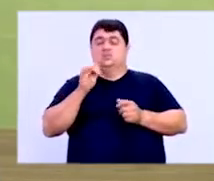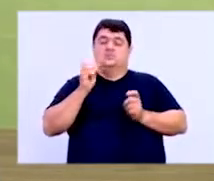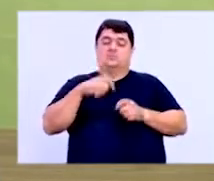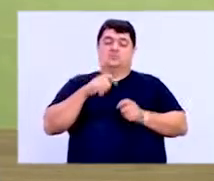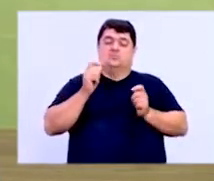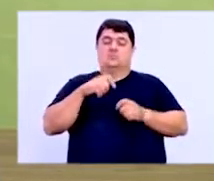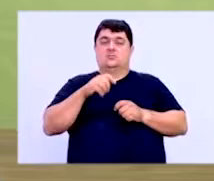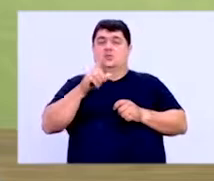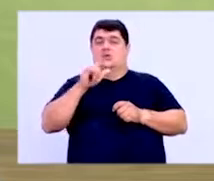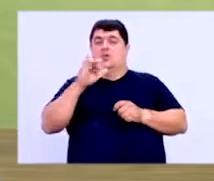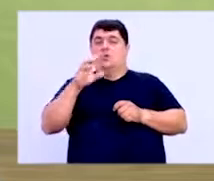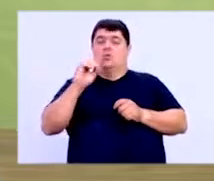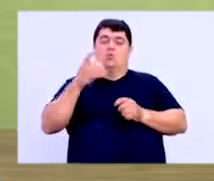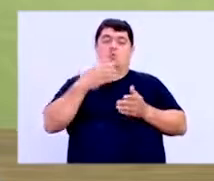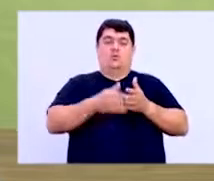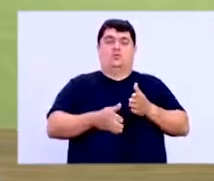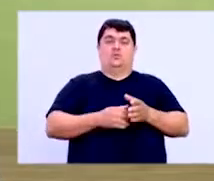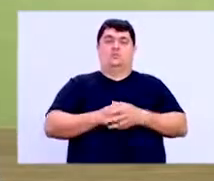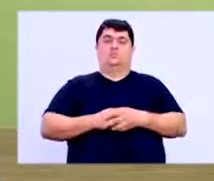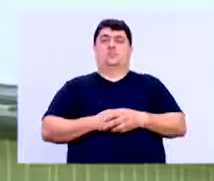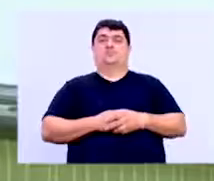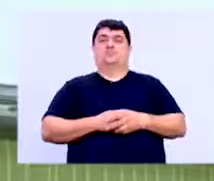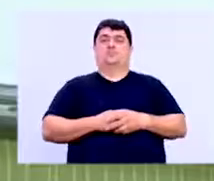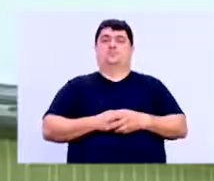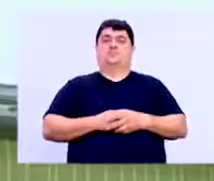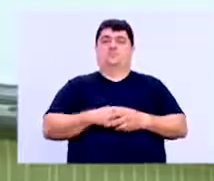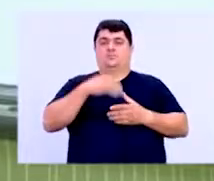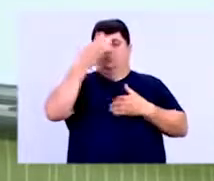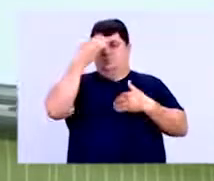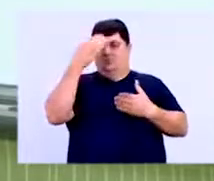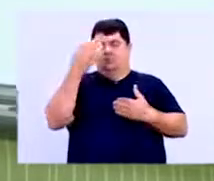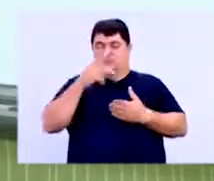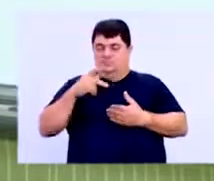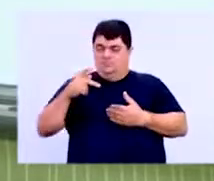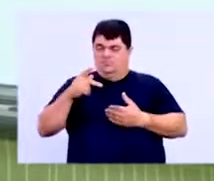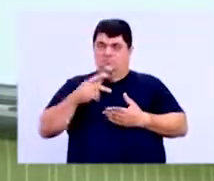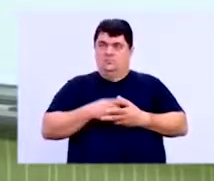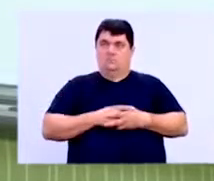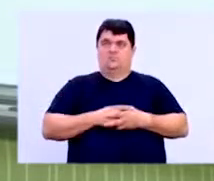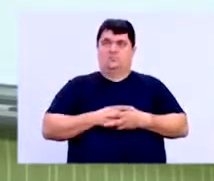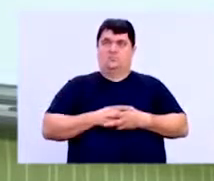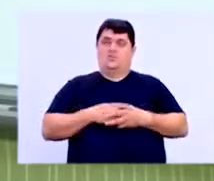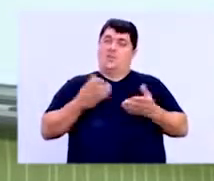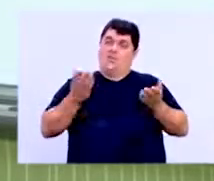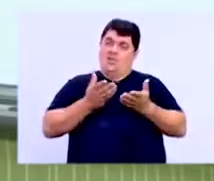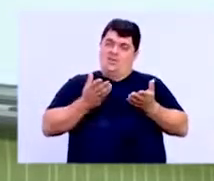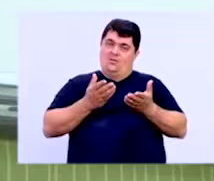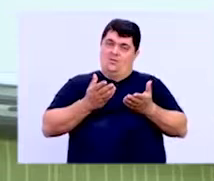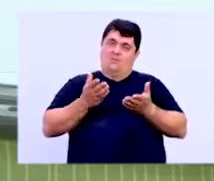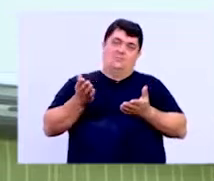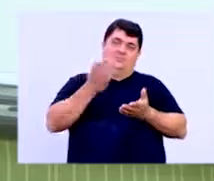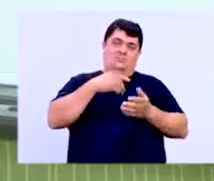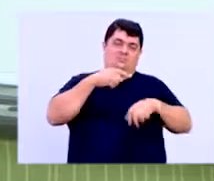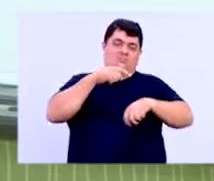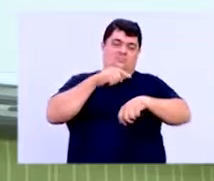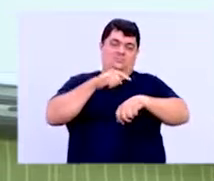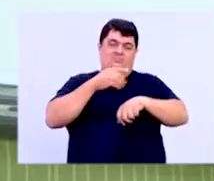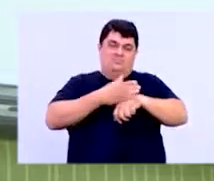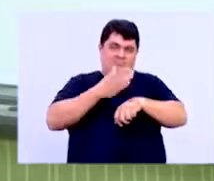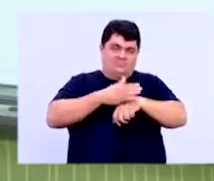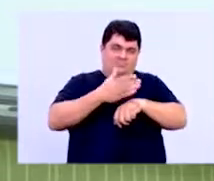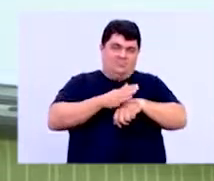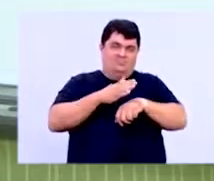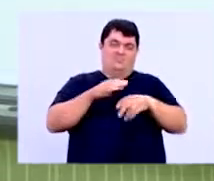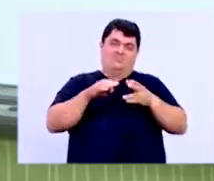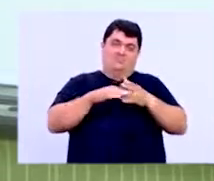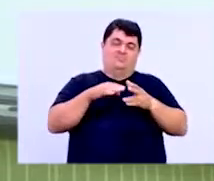haverá lucro ou prejuízo. Obrigado mais uma vez, professor. E agora vamos para a nossa atividade de sala e